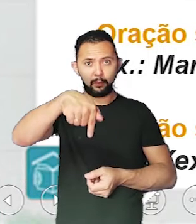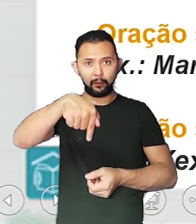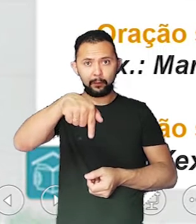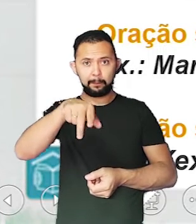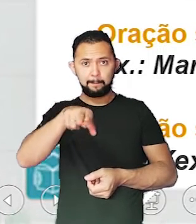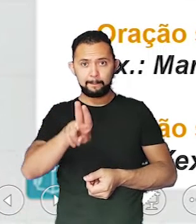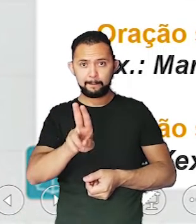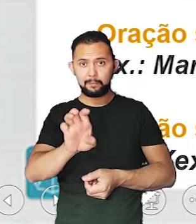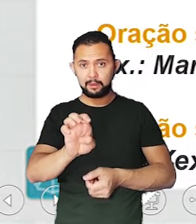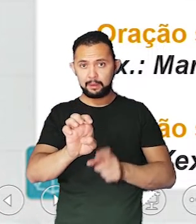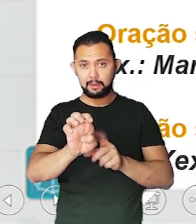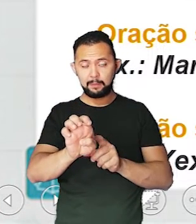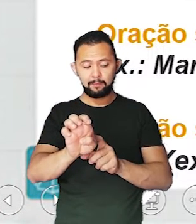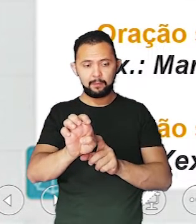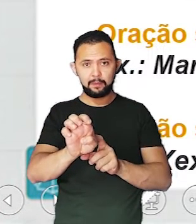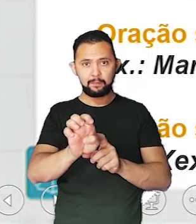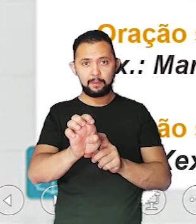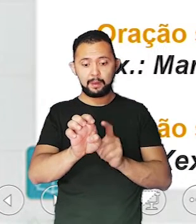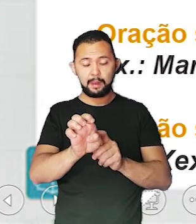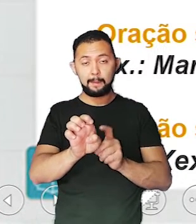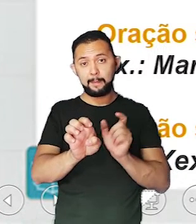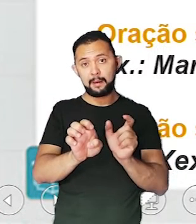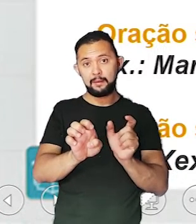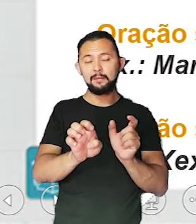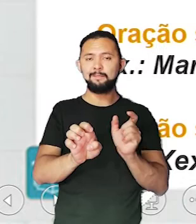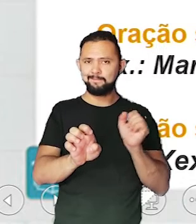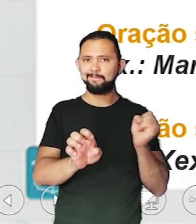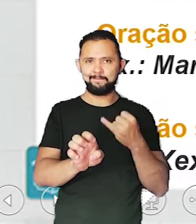maior desejo é que todos sejam aprovados, certo?